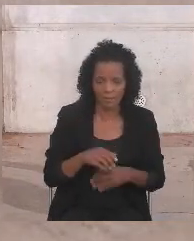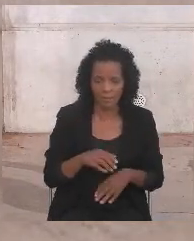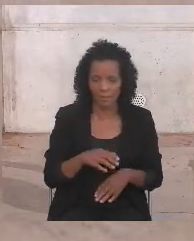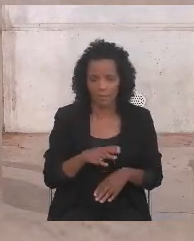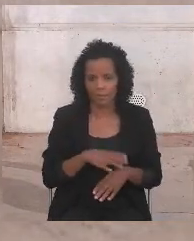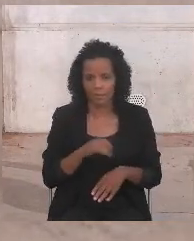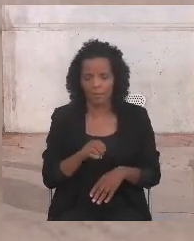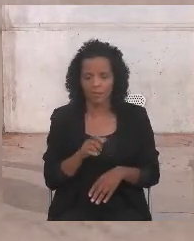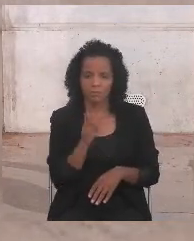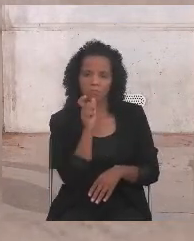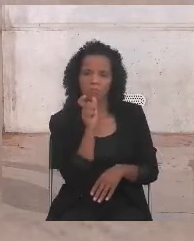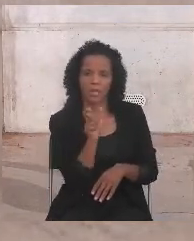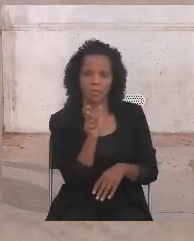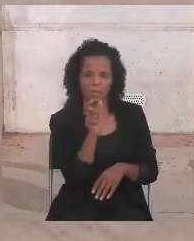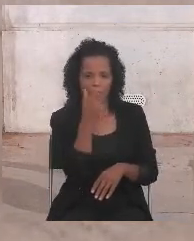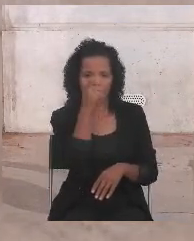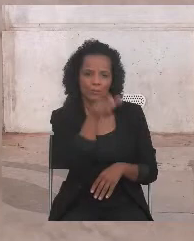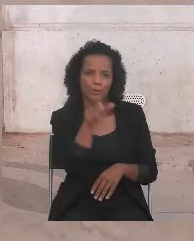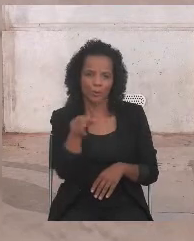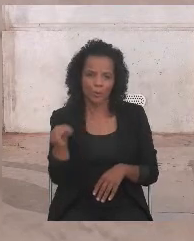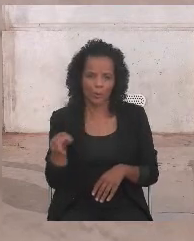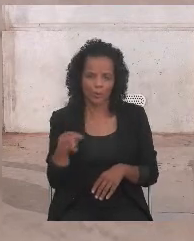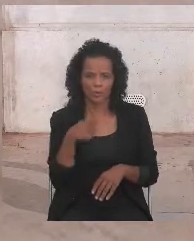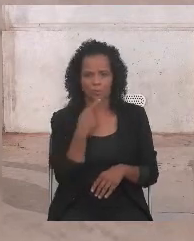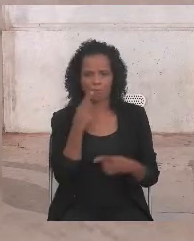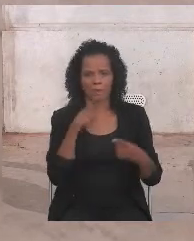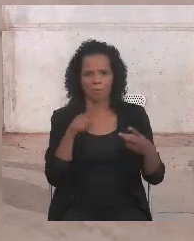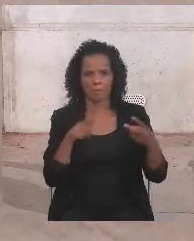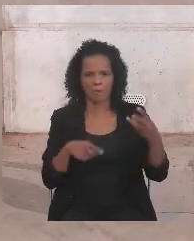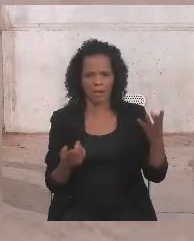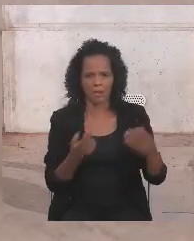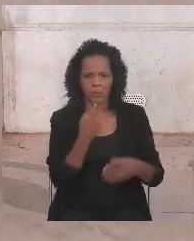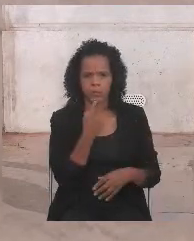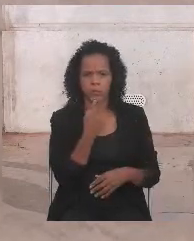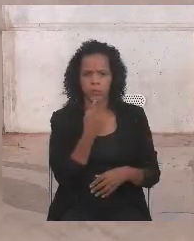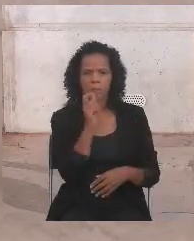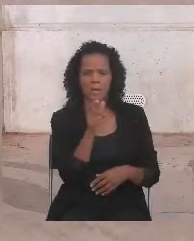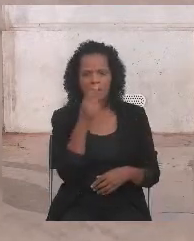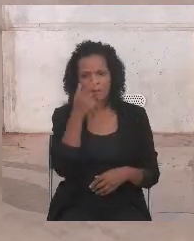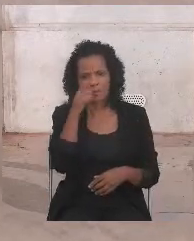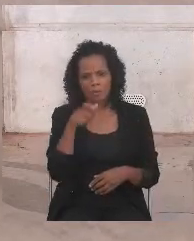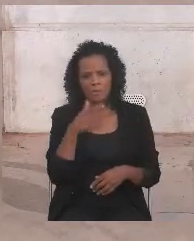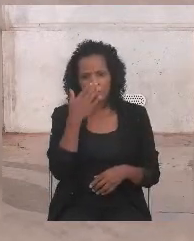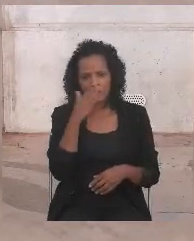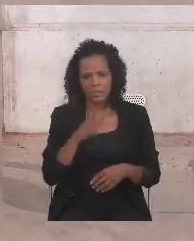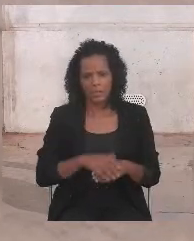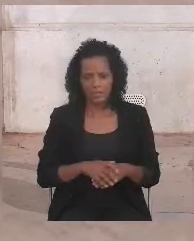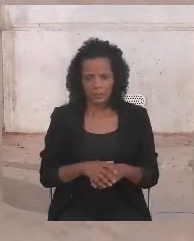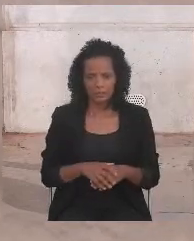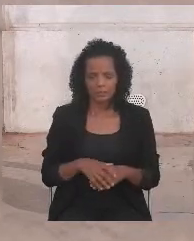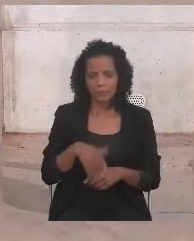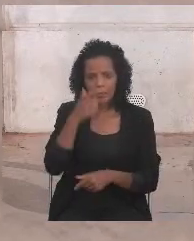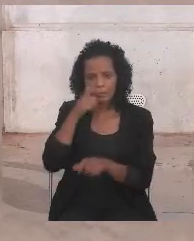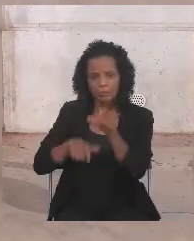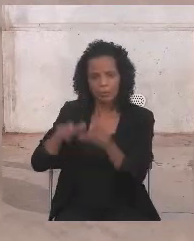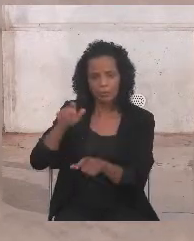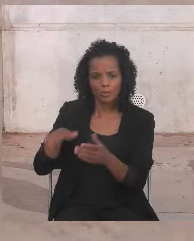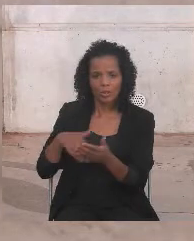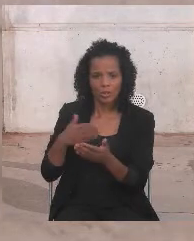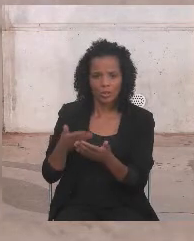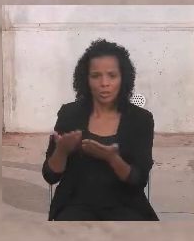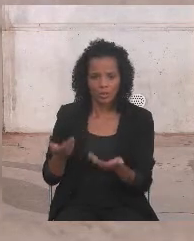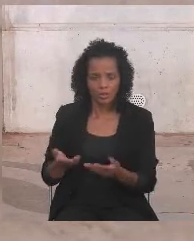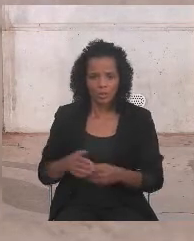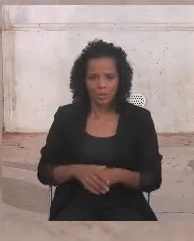usar a palavra pessoas em demasia, como se o déficit de humanidade alguma